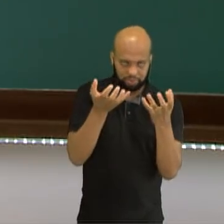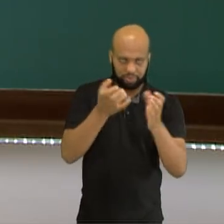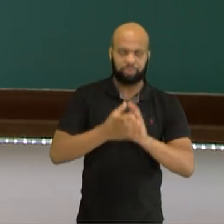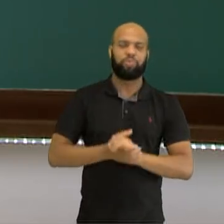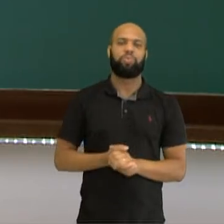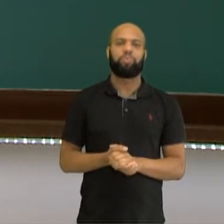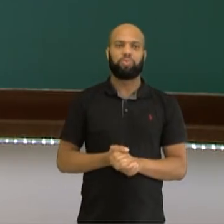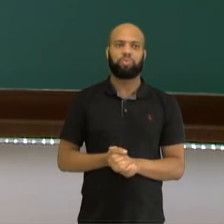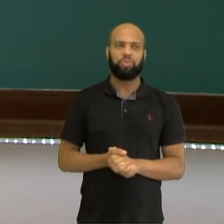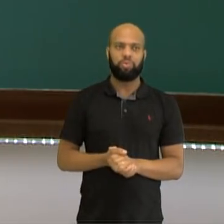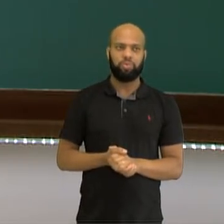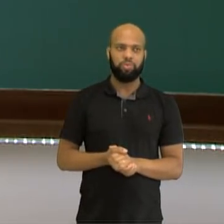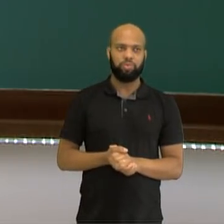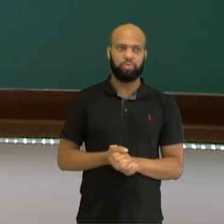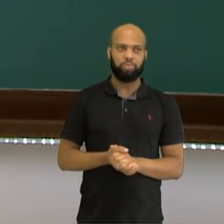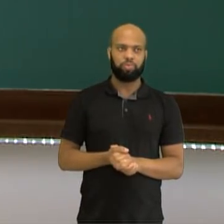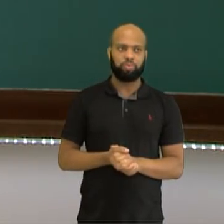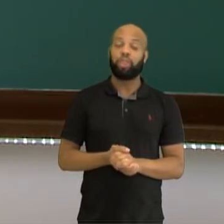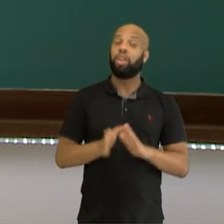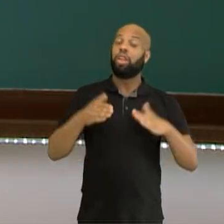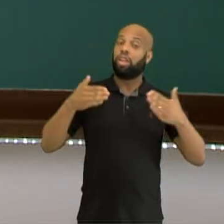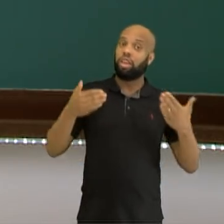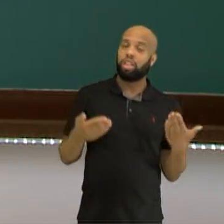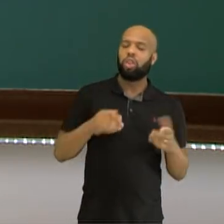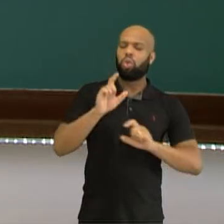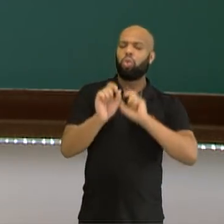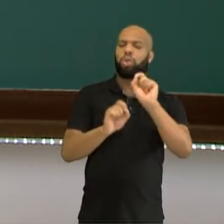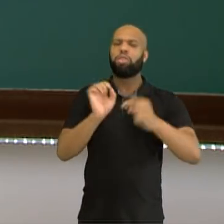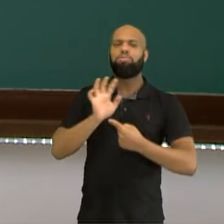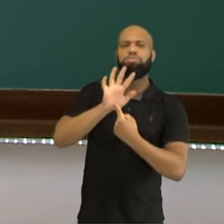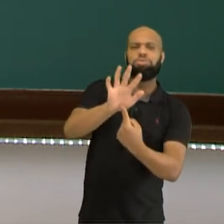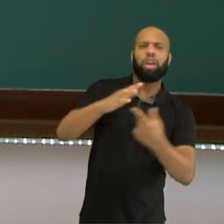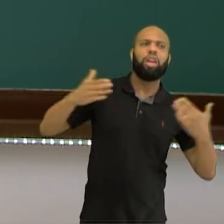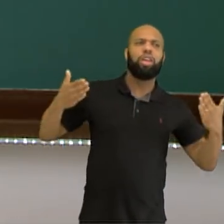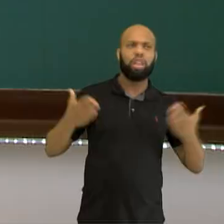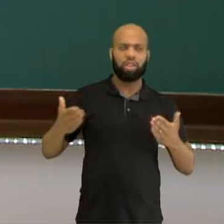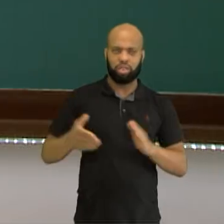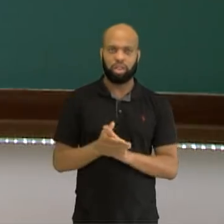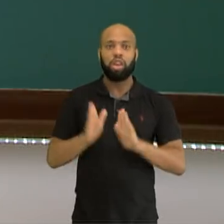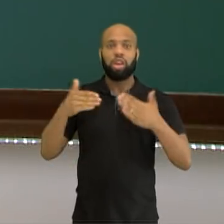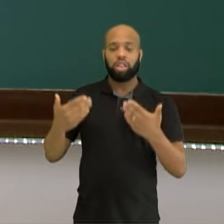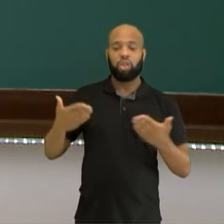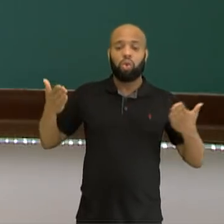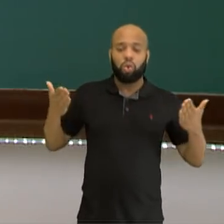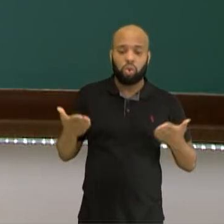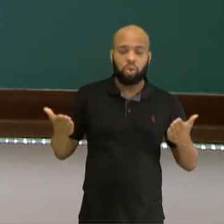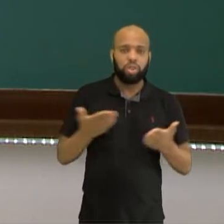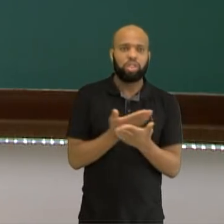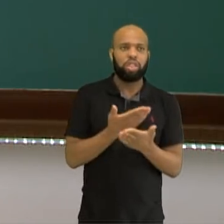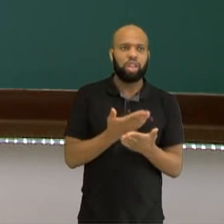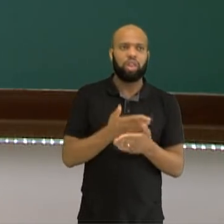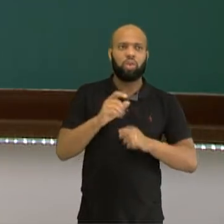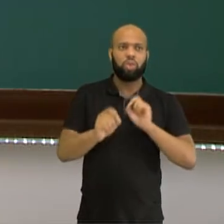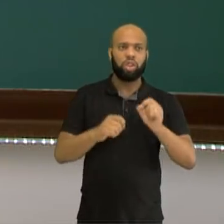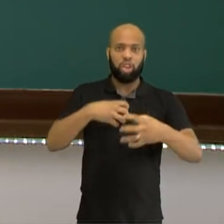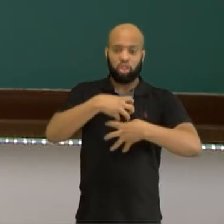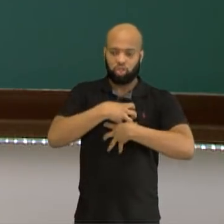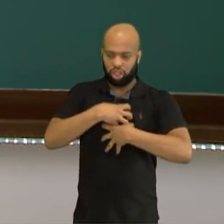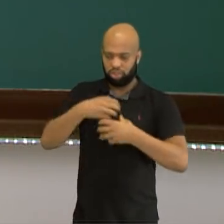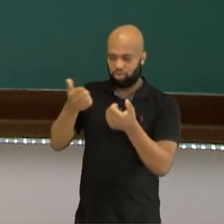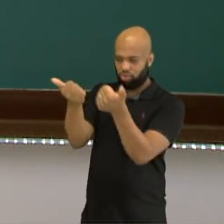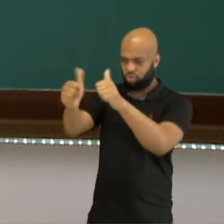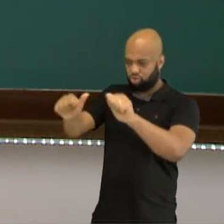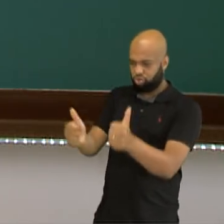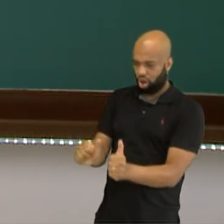leitura. Bom, por que eu trouxe essa reportagem? Essa nossa aula, nós vamos falar do formato do nosso